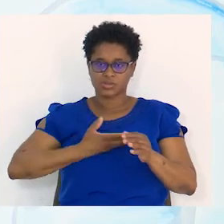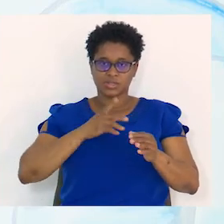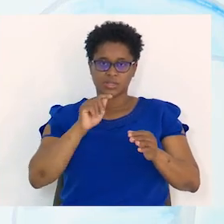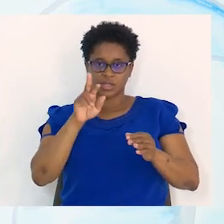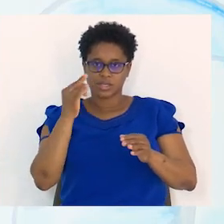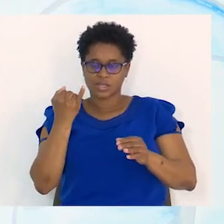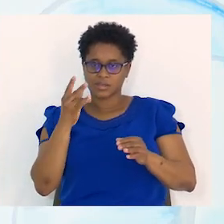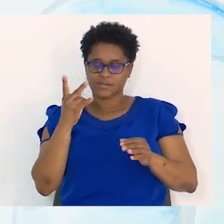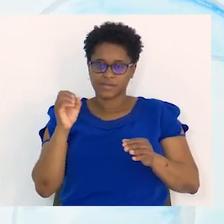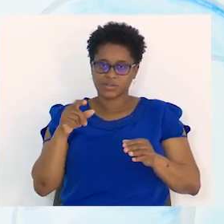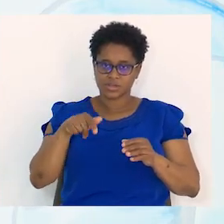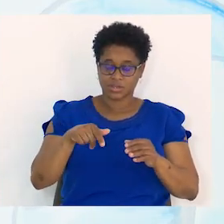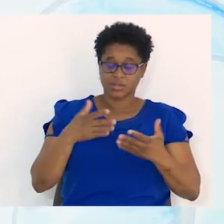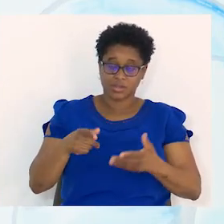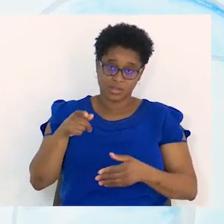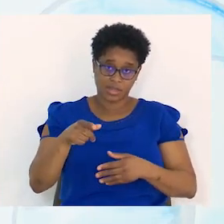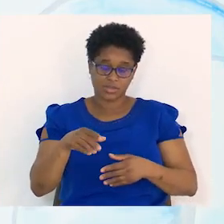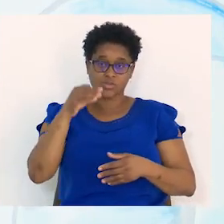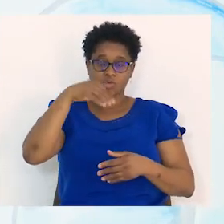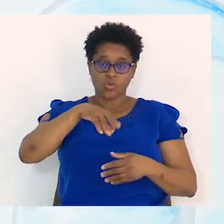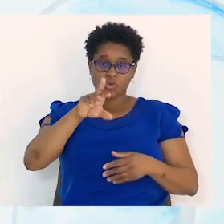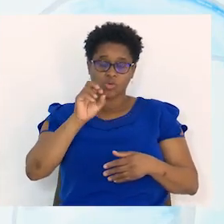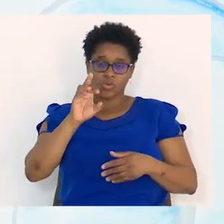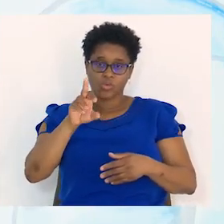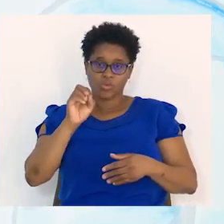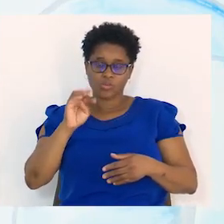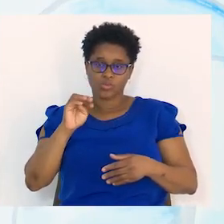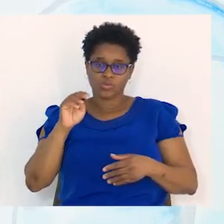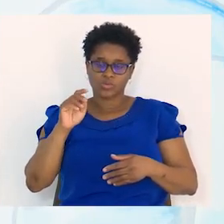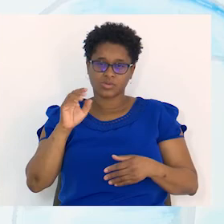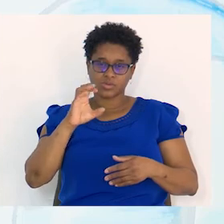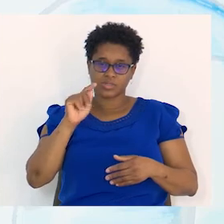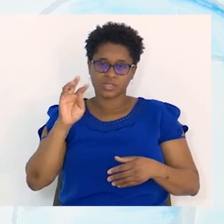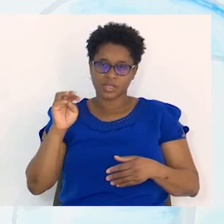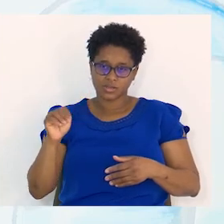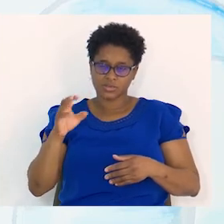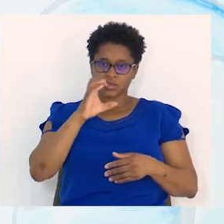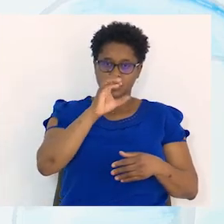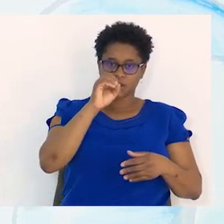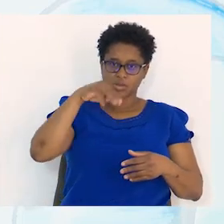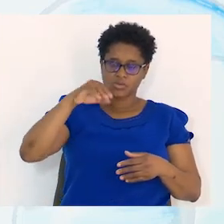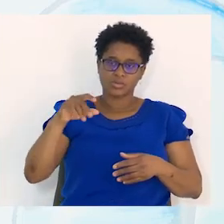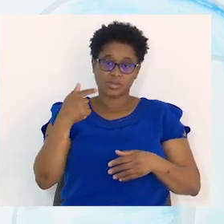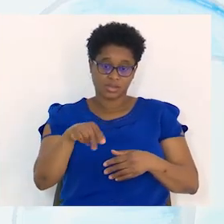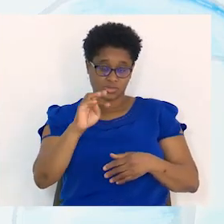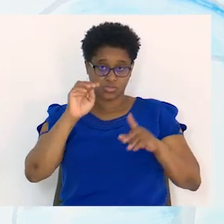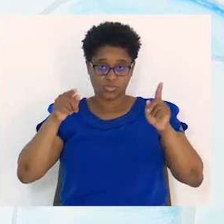derivação. Nesta, foco está no processo de composição. Então, tens aí o